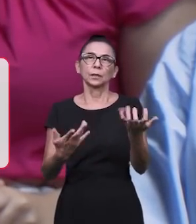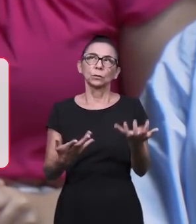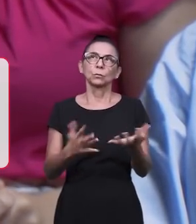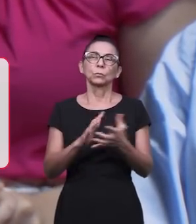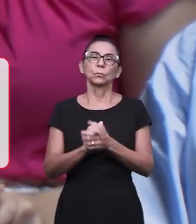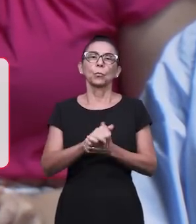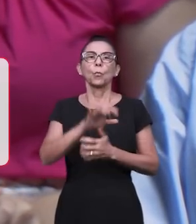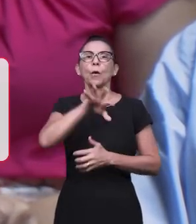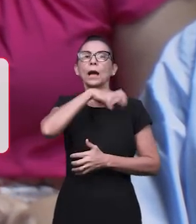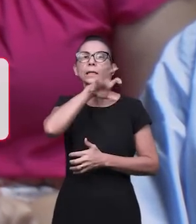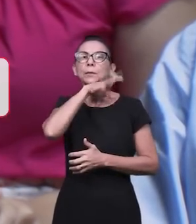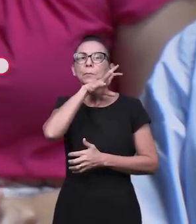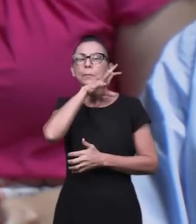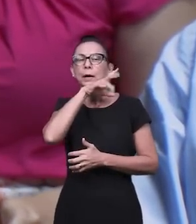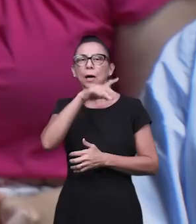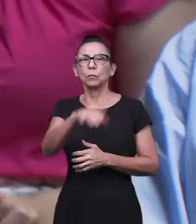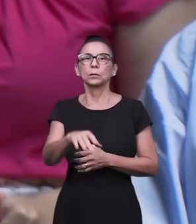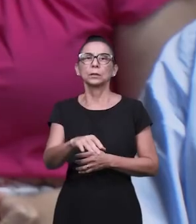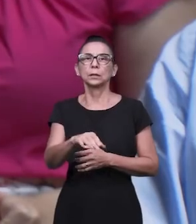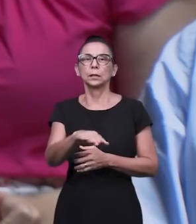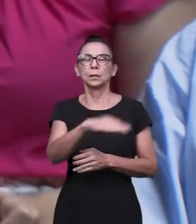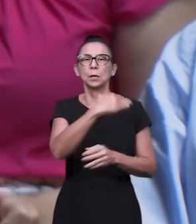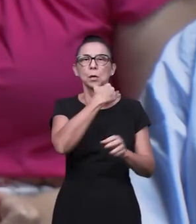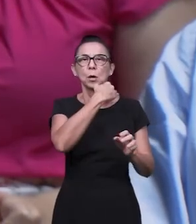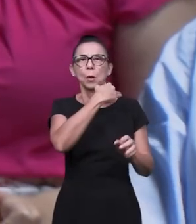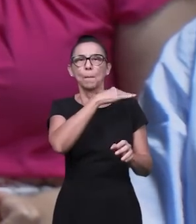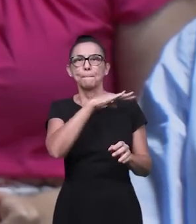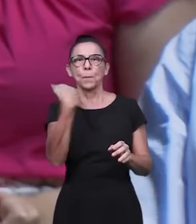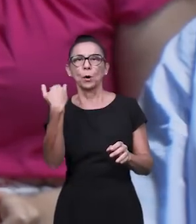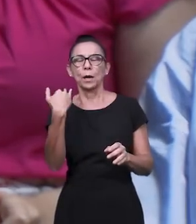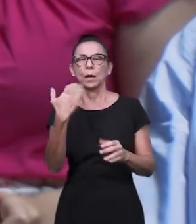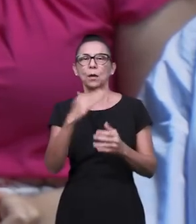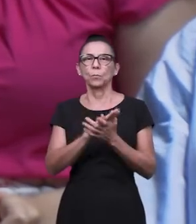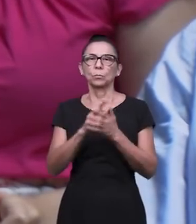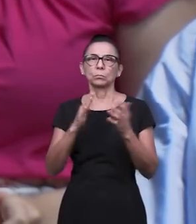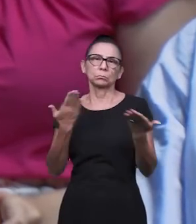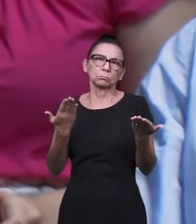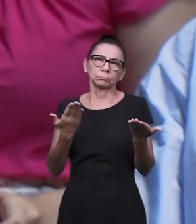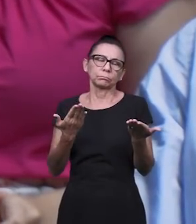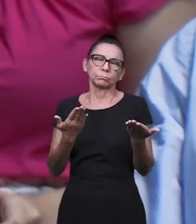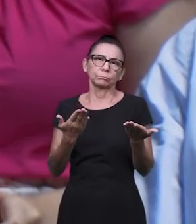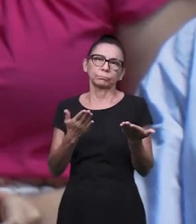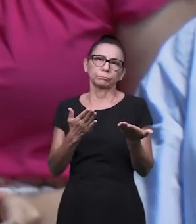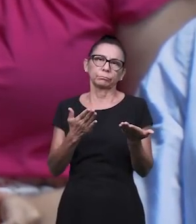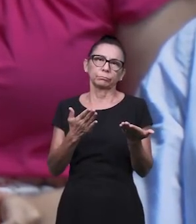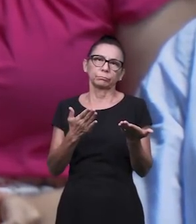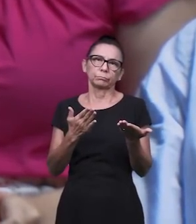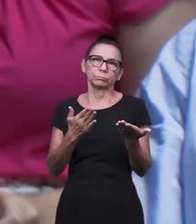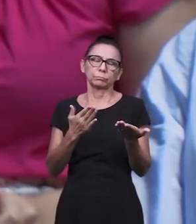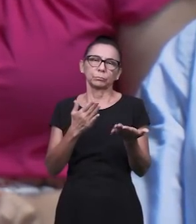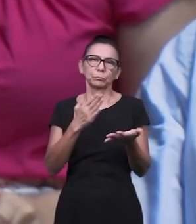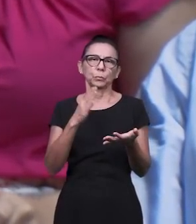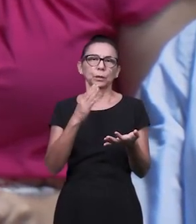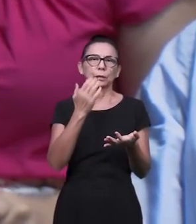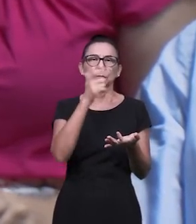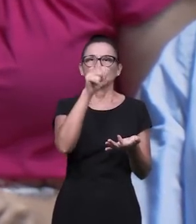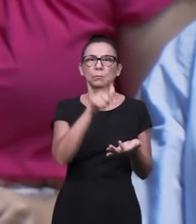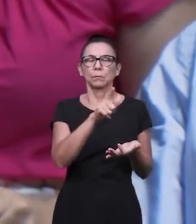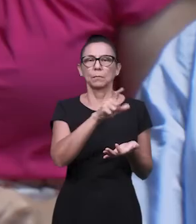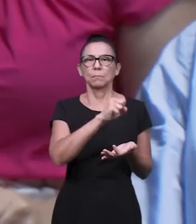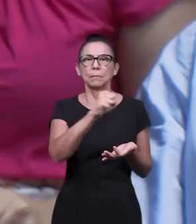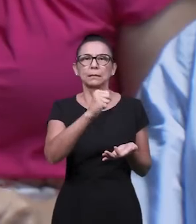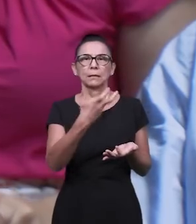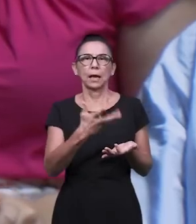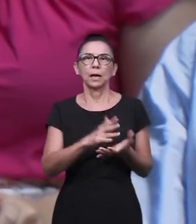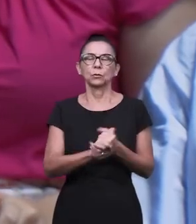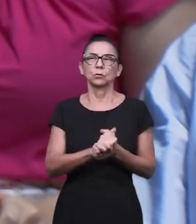um acidente ou por morte natural, porque ali o Senhor já estava mostrando o que hoje a ciência entende